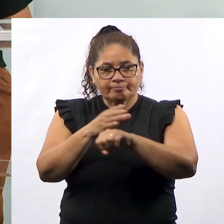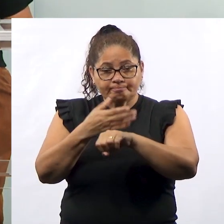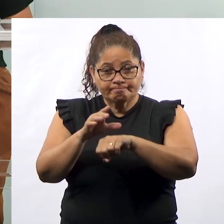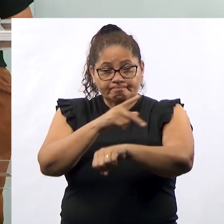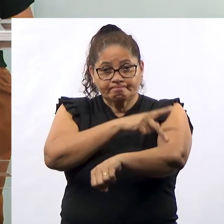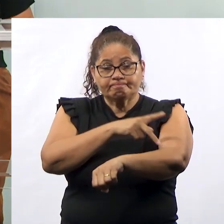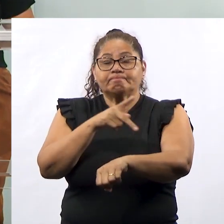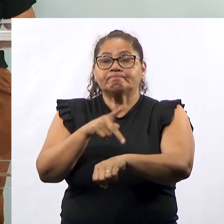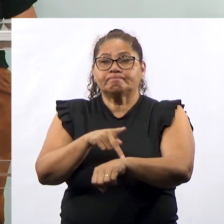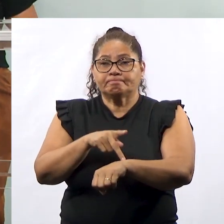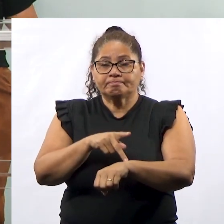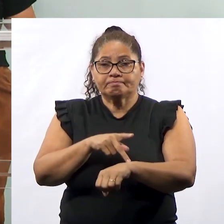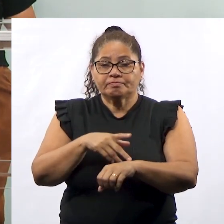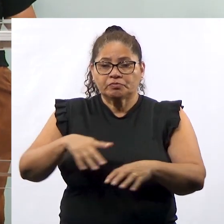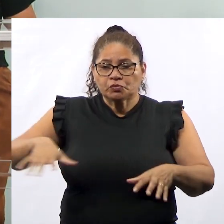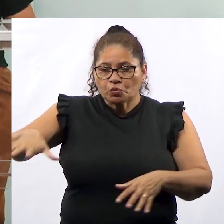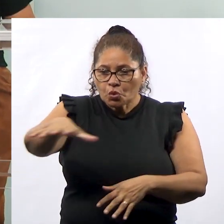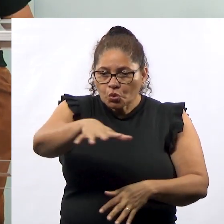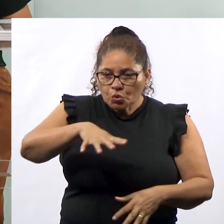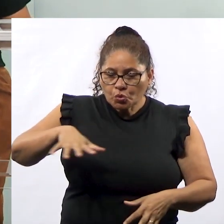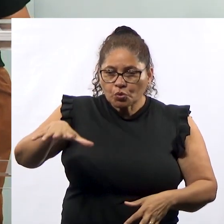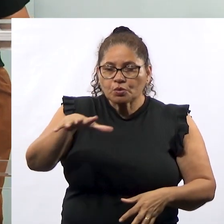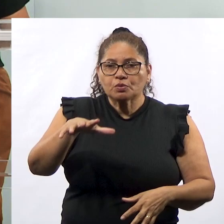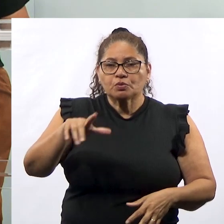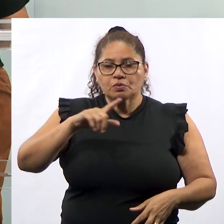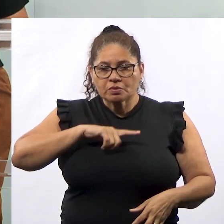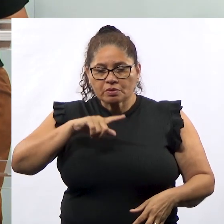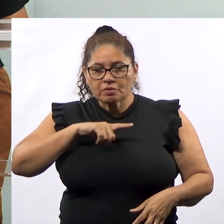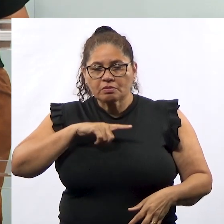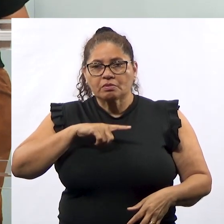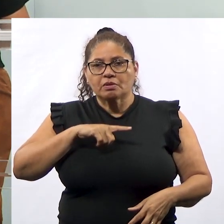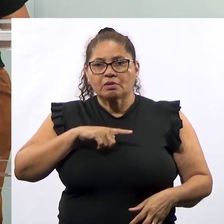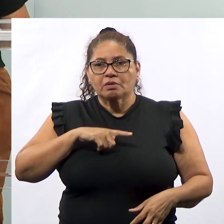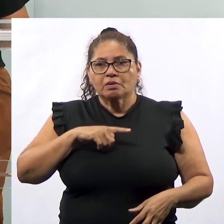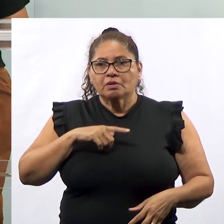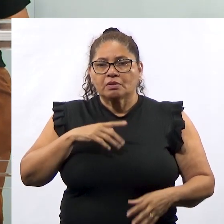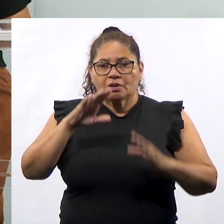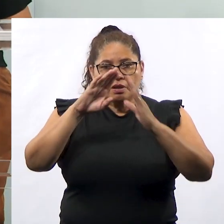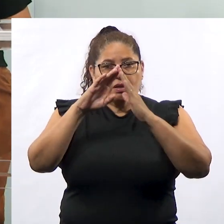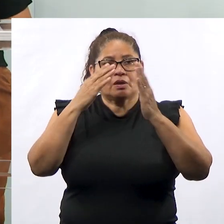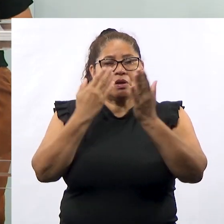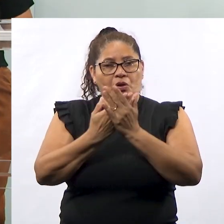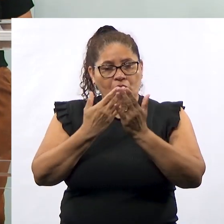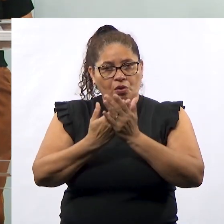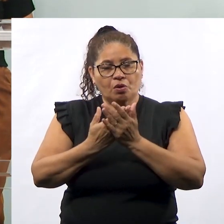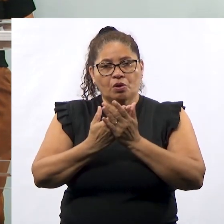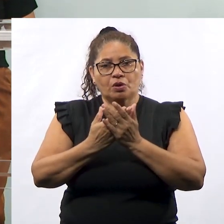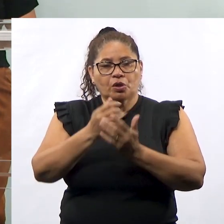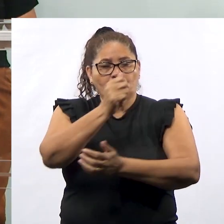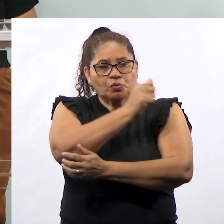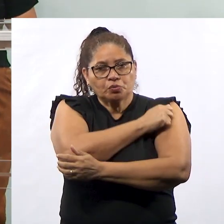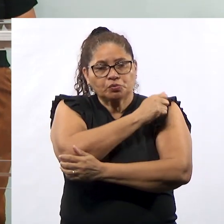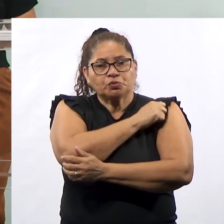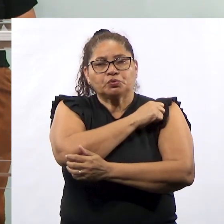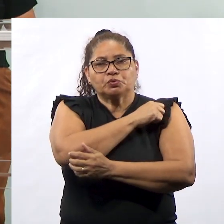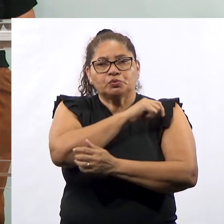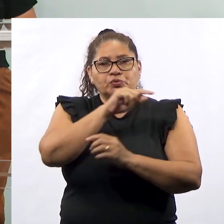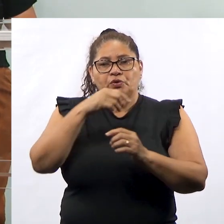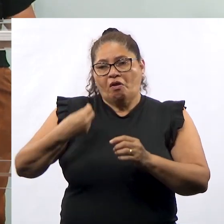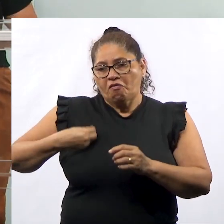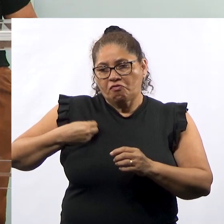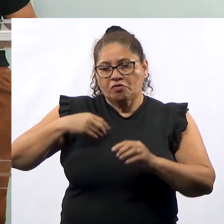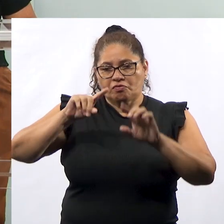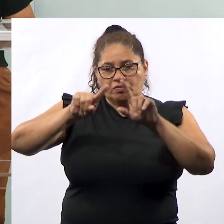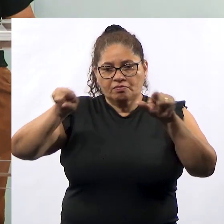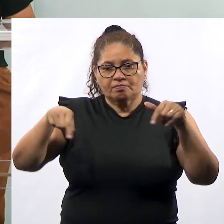pedagógica. Envolve tudo aquilo que contempla o tempo escolar, o tempo que o aluno ele passa na escola